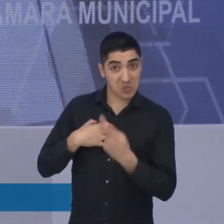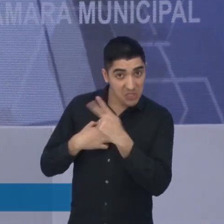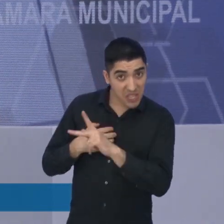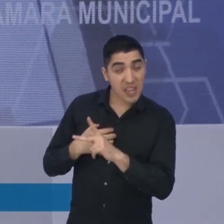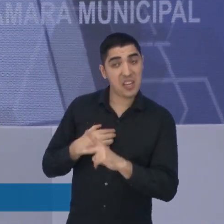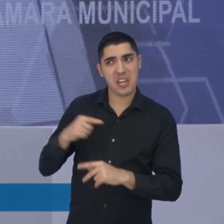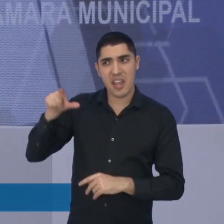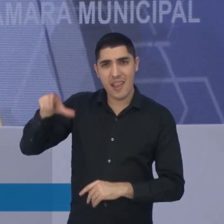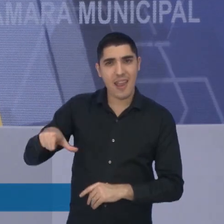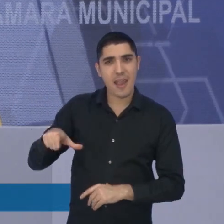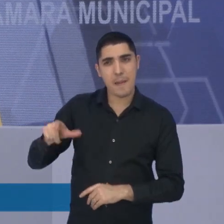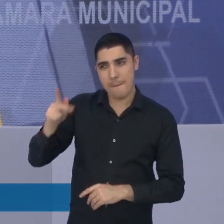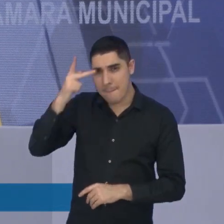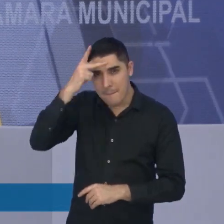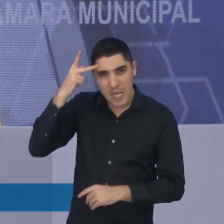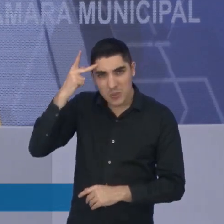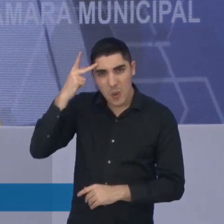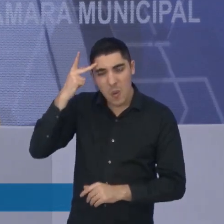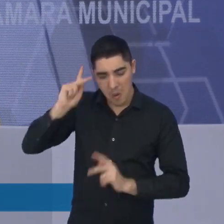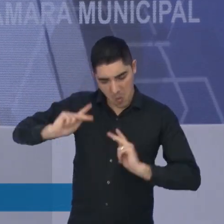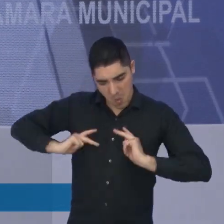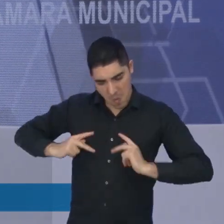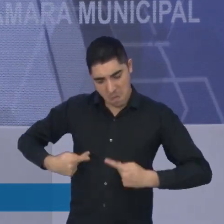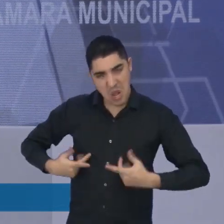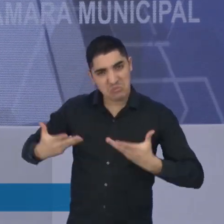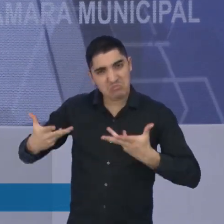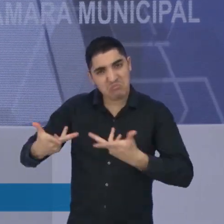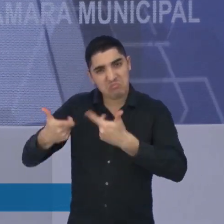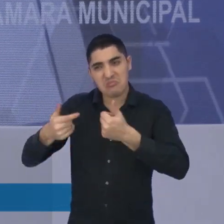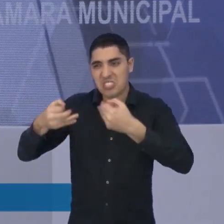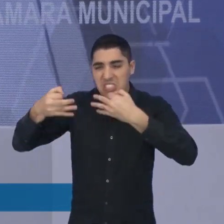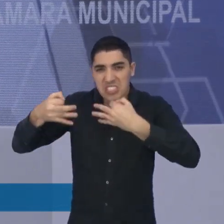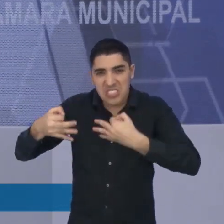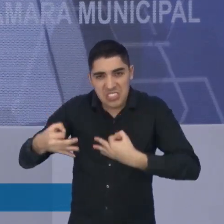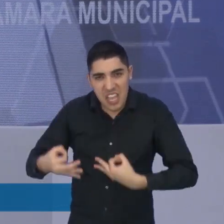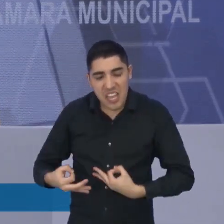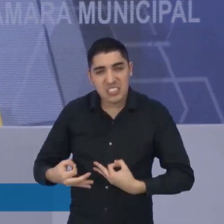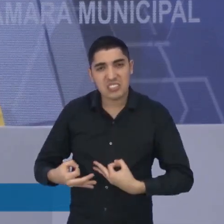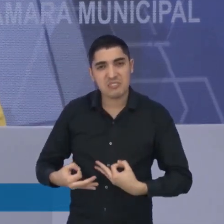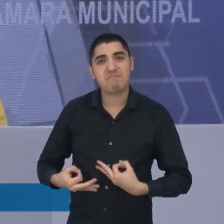é uma pessoa muito humana, honesta, muito